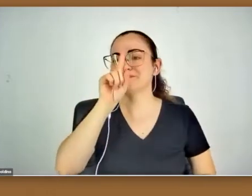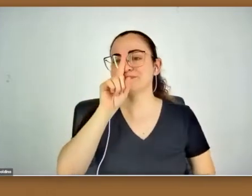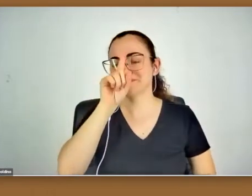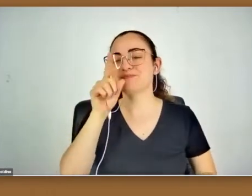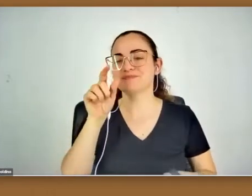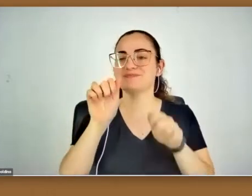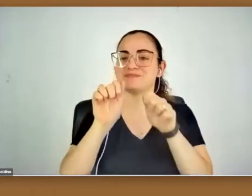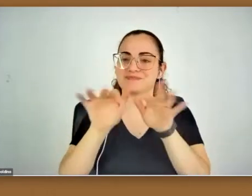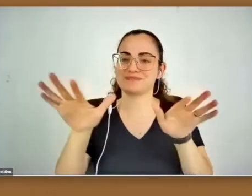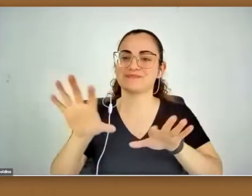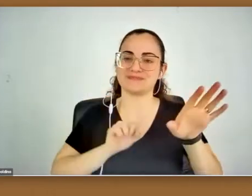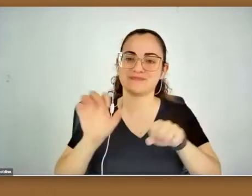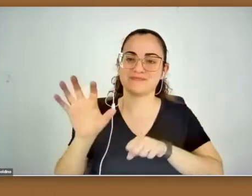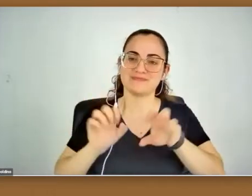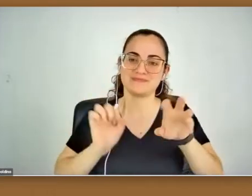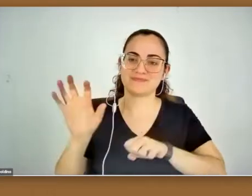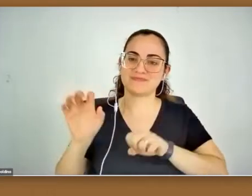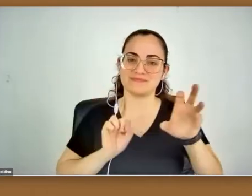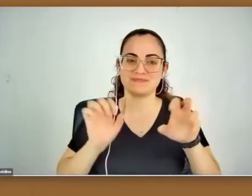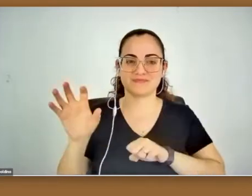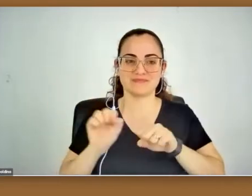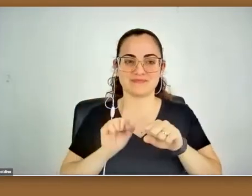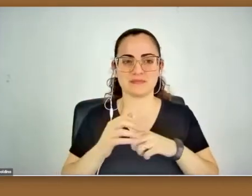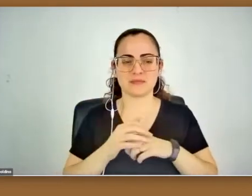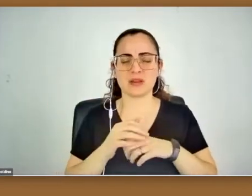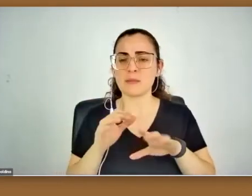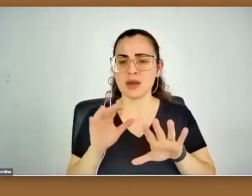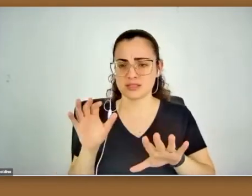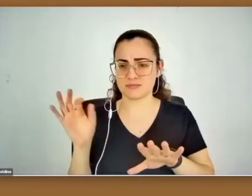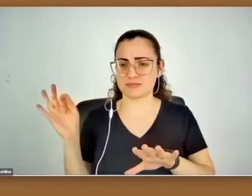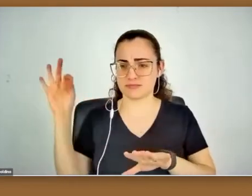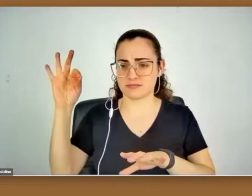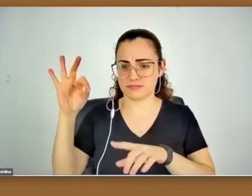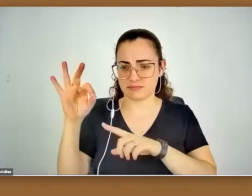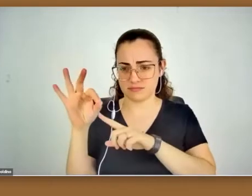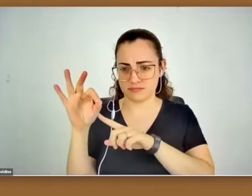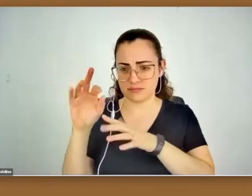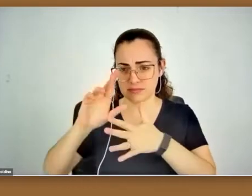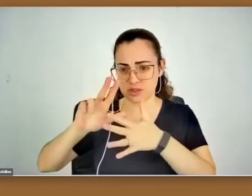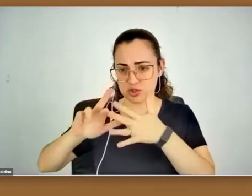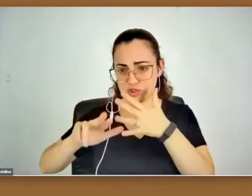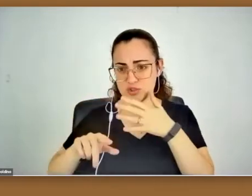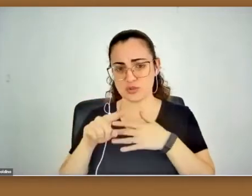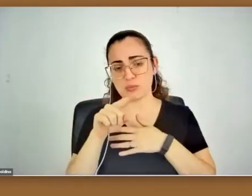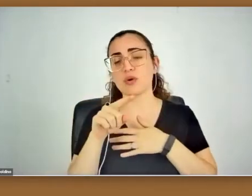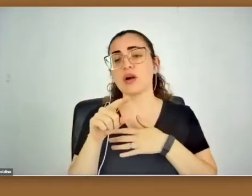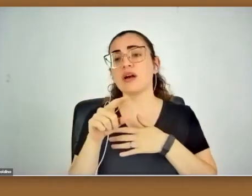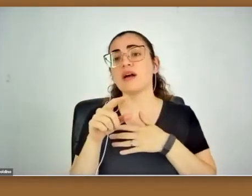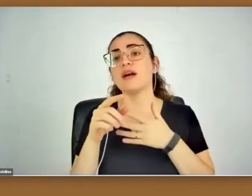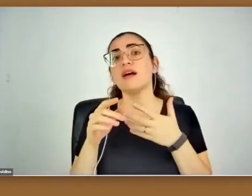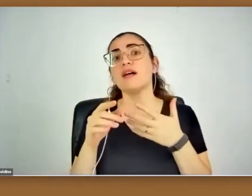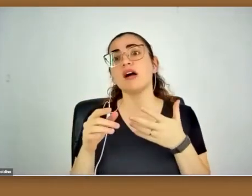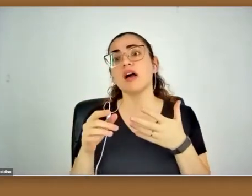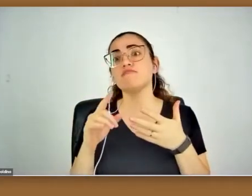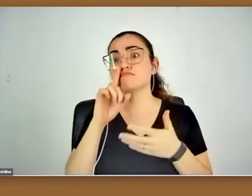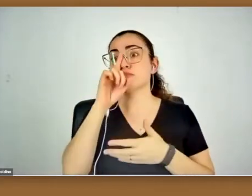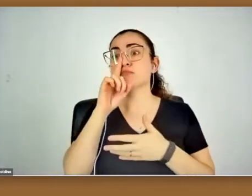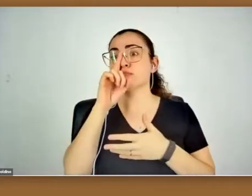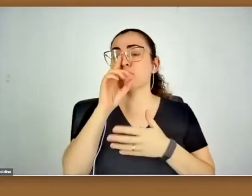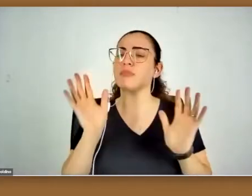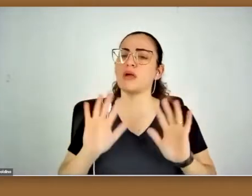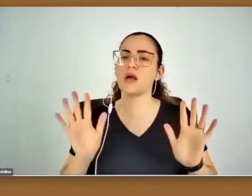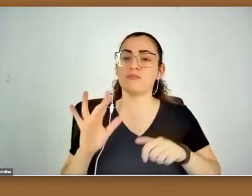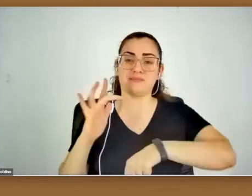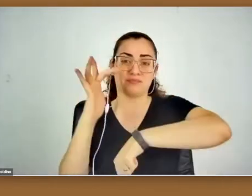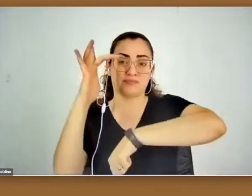mosquito. E embora ele seja muito menos agressivo do que o Aedes aegypti, porque o Aedes aegypti ele acaba picando mais